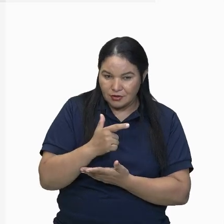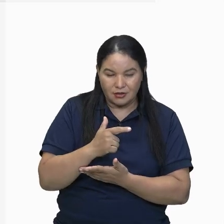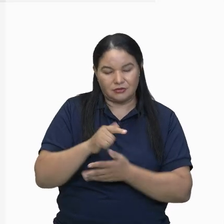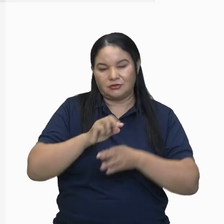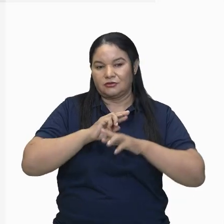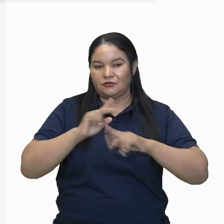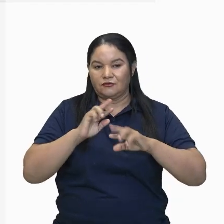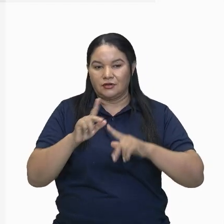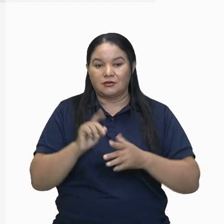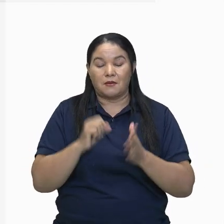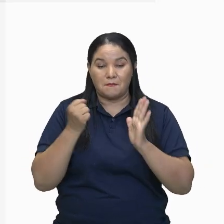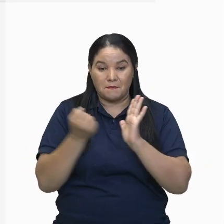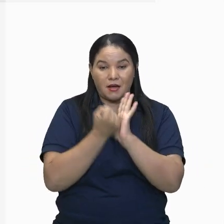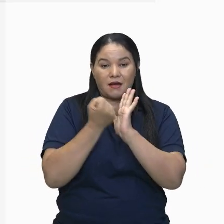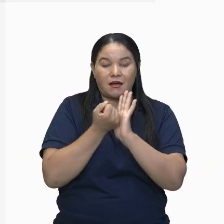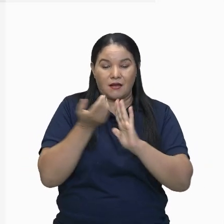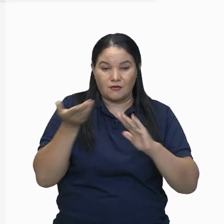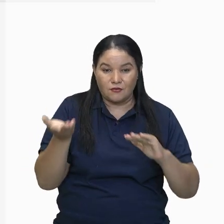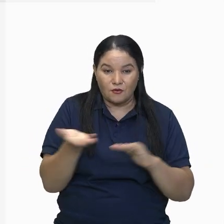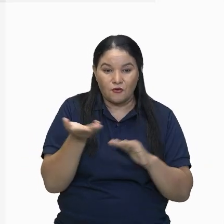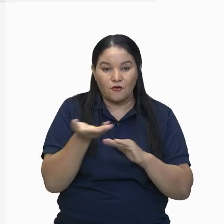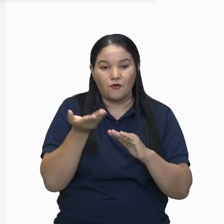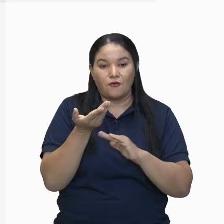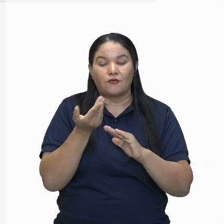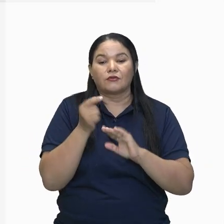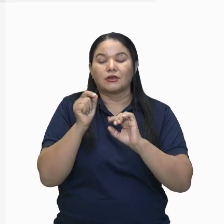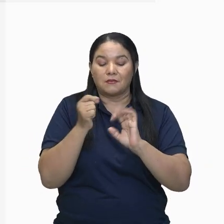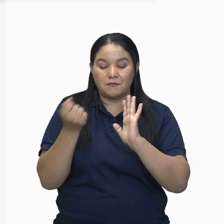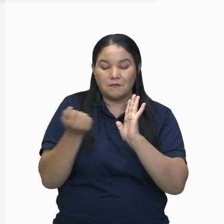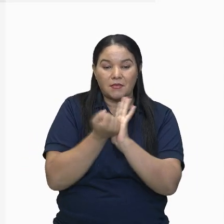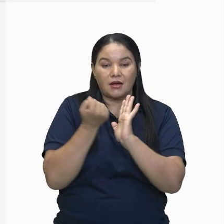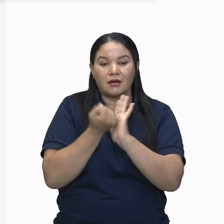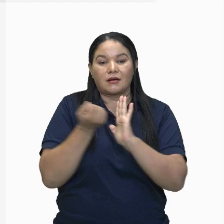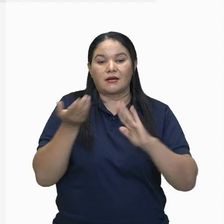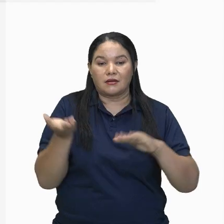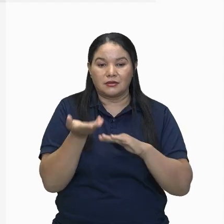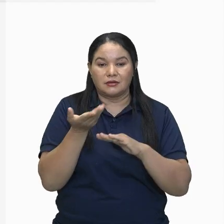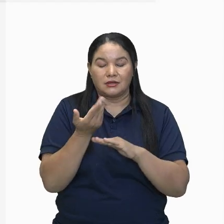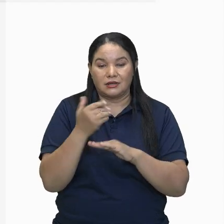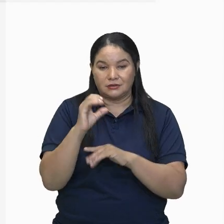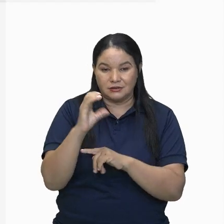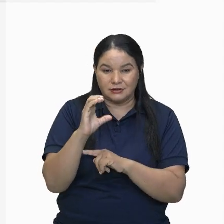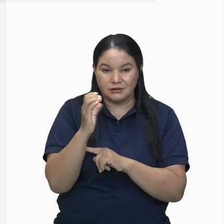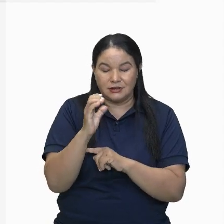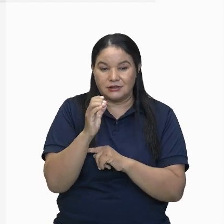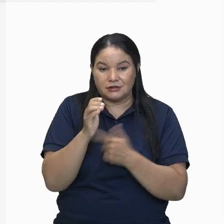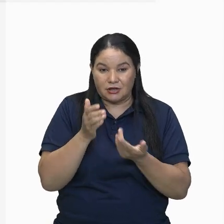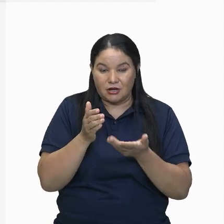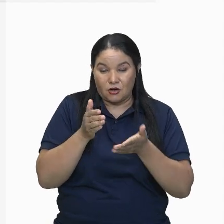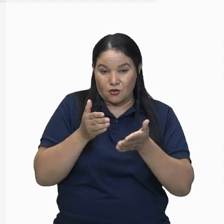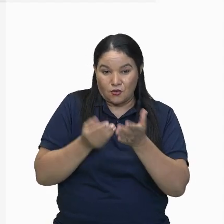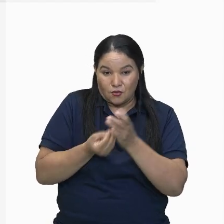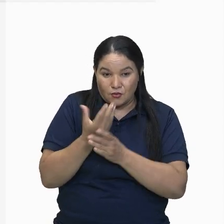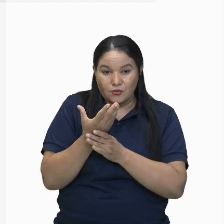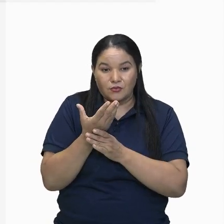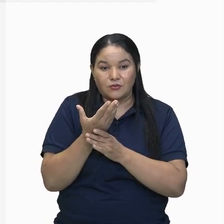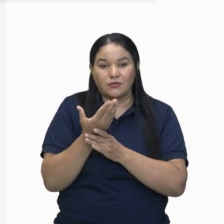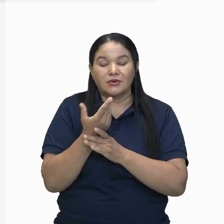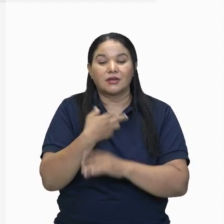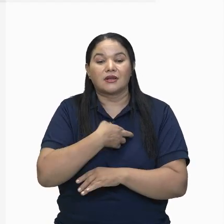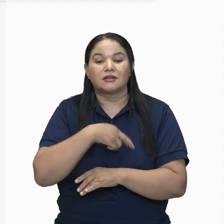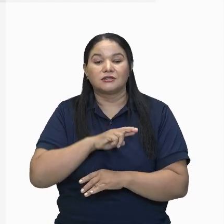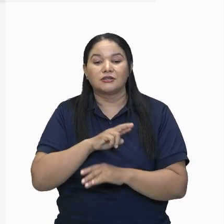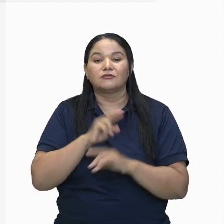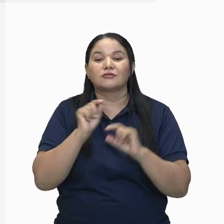uma marca da modernidade, aquilo que marca a modernidade. A ciência nasce e a religião vai fazer o